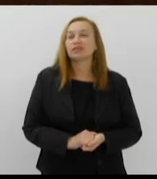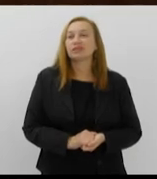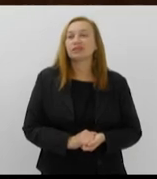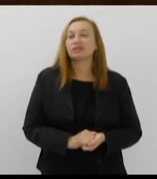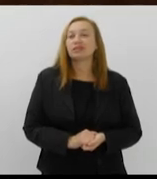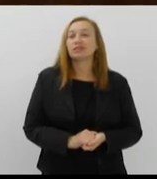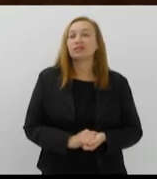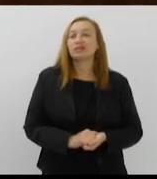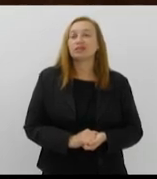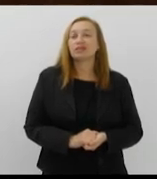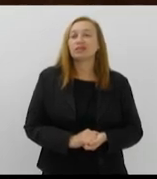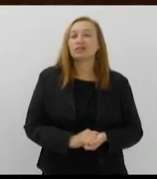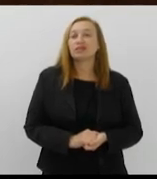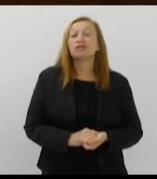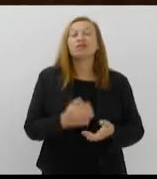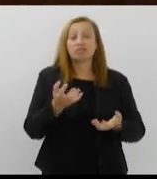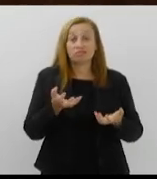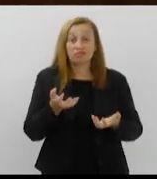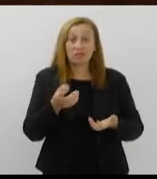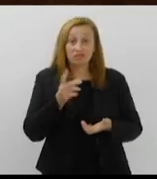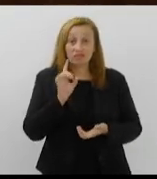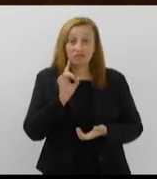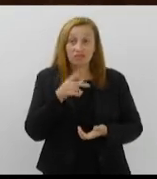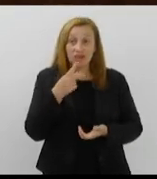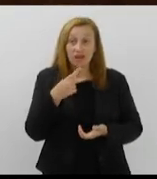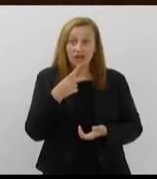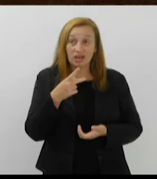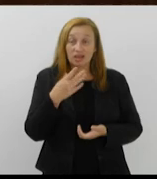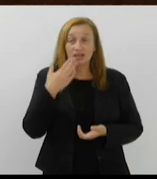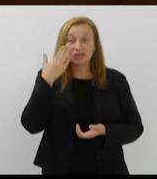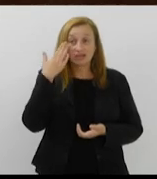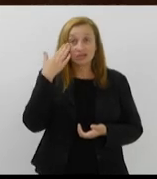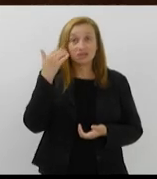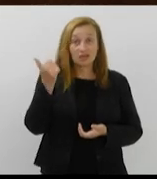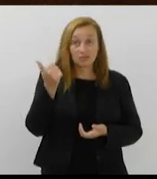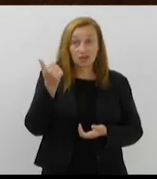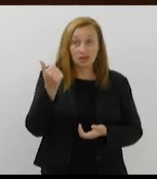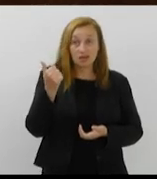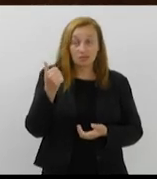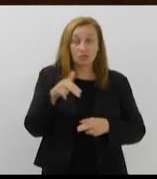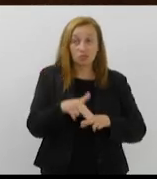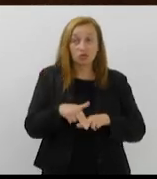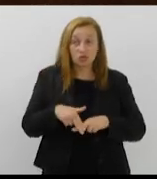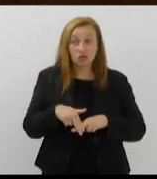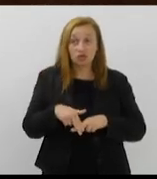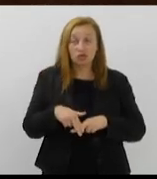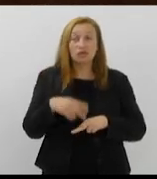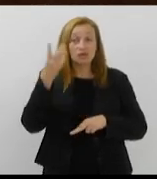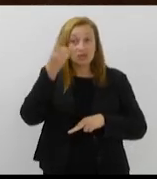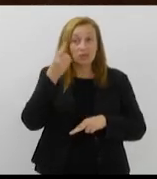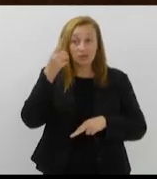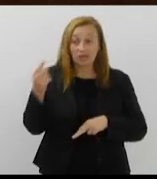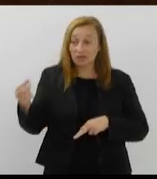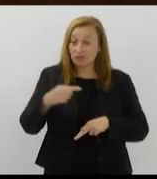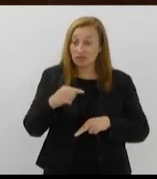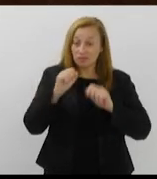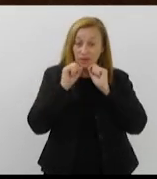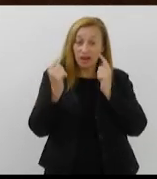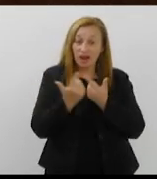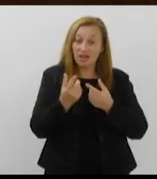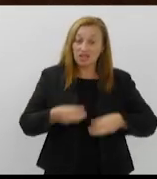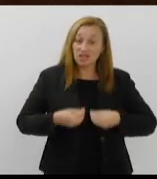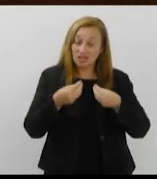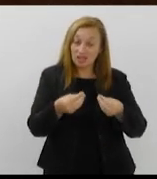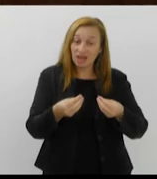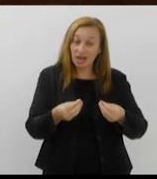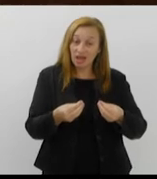favor, misturar Serafim. Com isso aqui. Mas só quero me dizer que a gente, sabendo as circunstâncias que trouxeram esse deputado aqui para a Alerj, ele dá uma medalha para